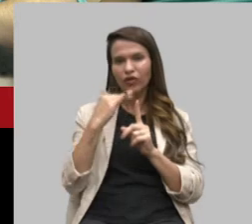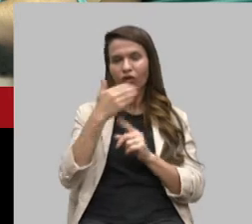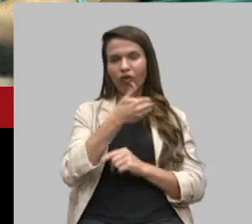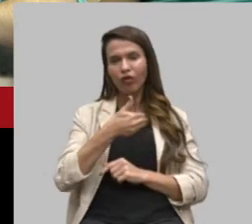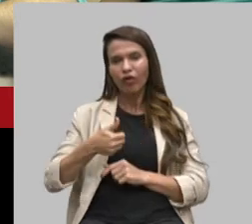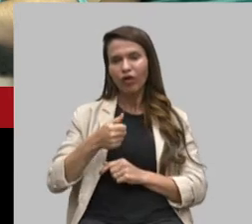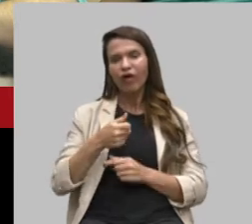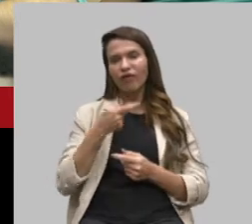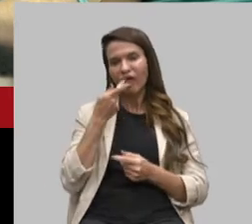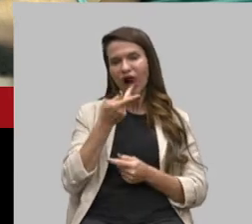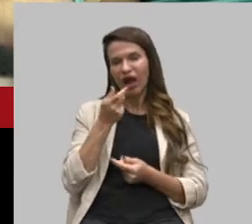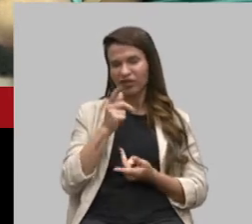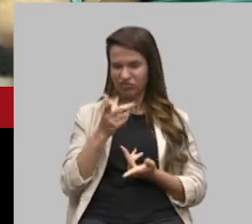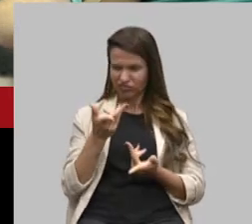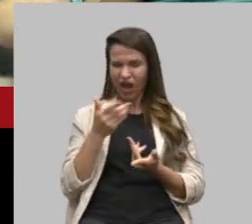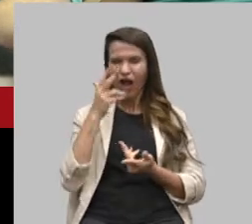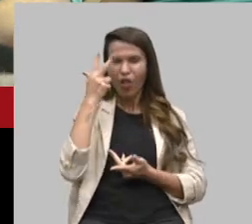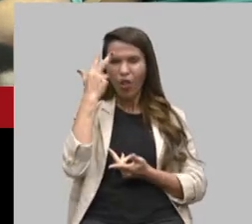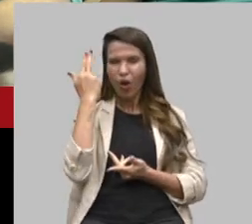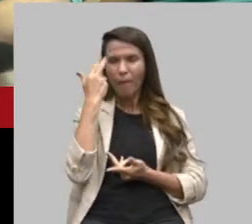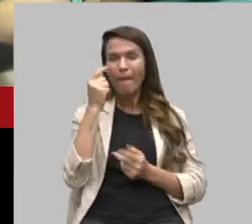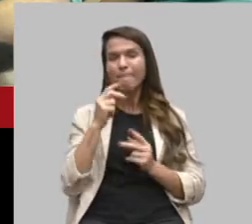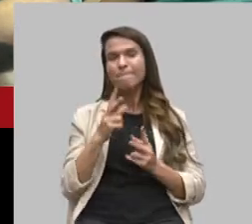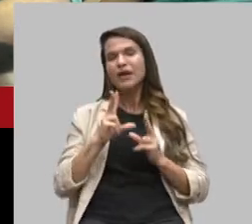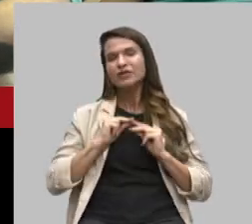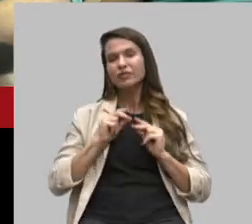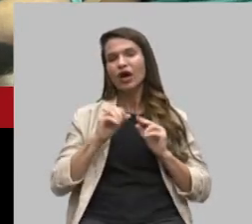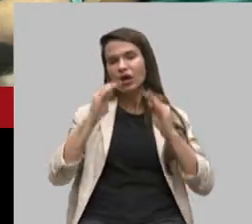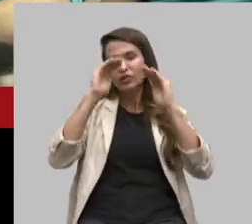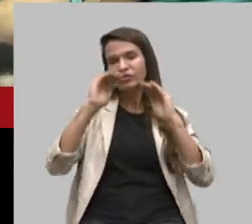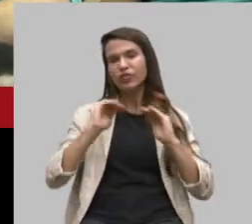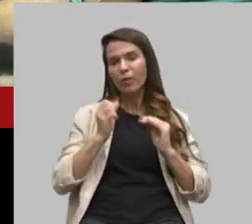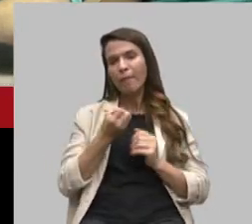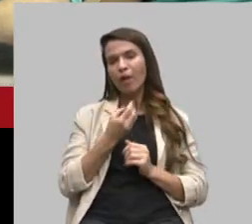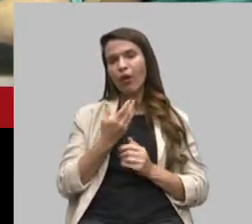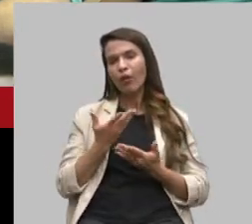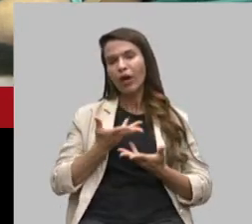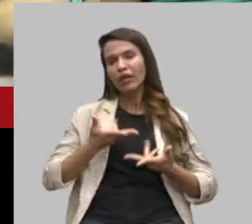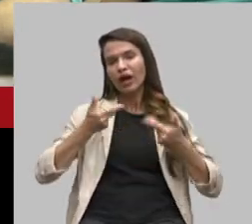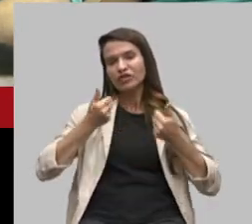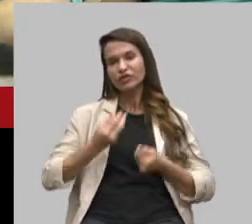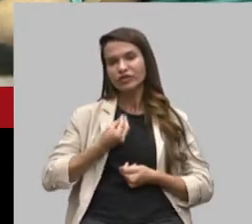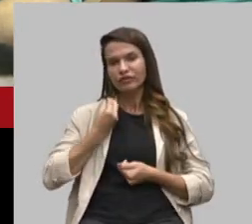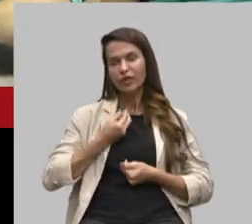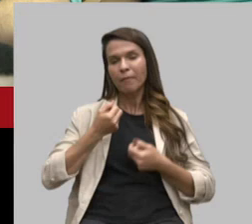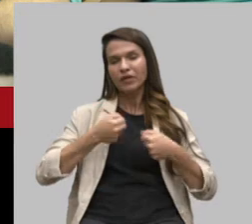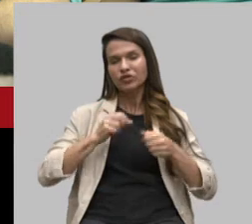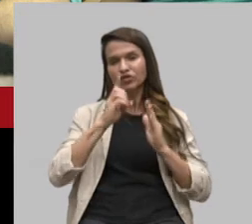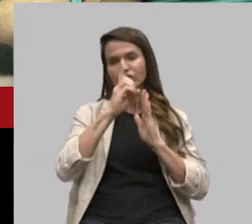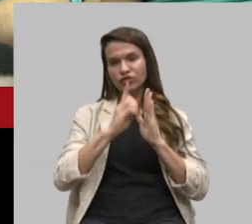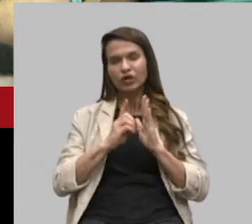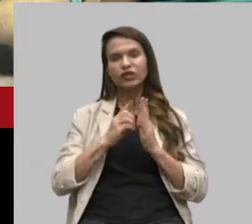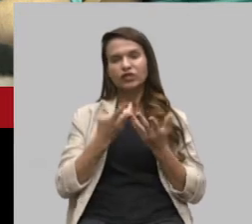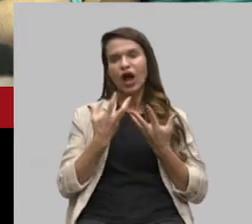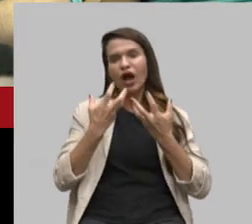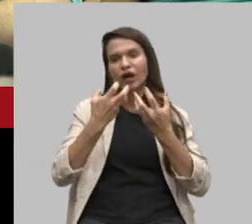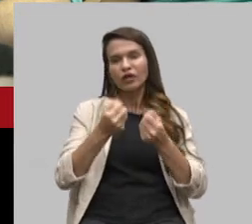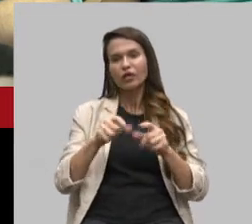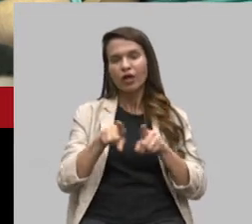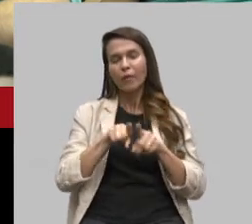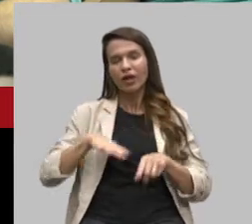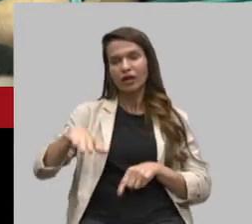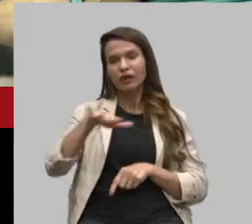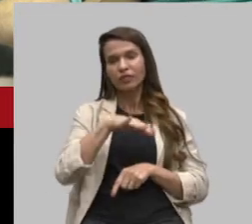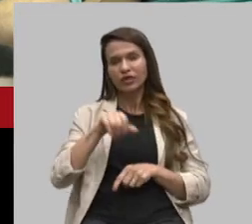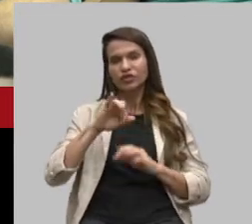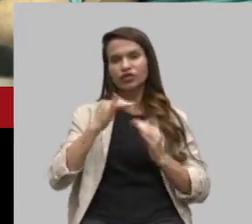que virou moda merecemos respeito e merecemos uma boa qualidade de vida precisamos que nossos direitos sejam ouvidos inclusive no ambiente escolar